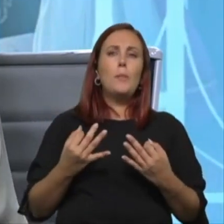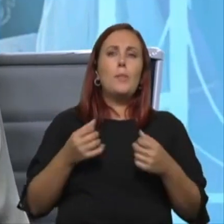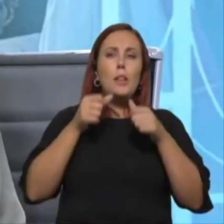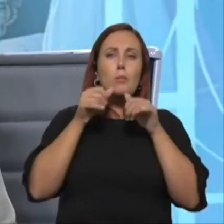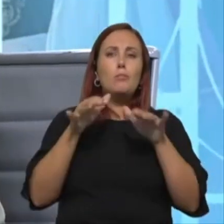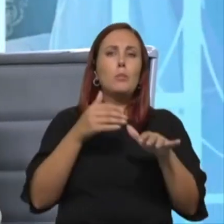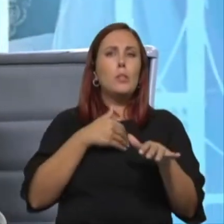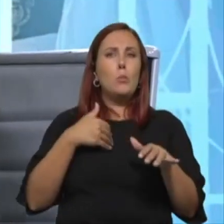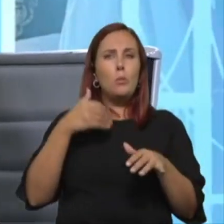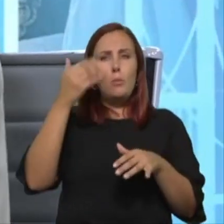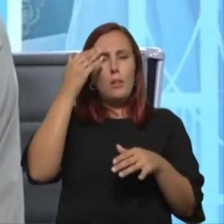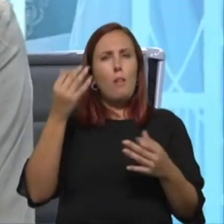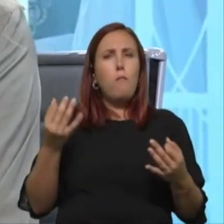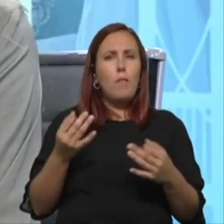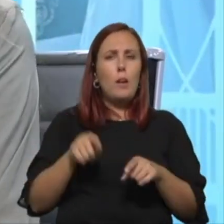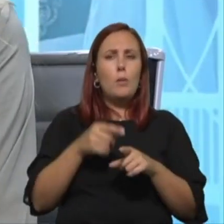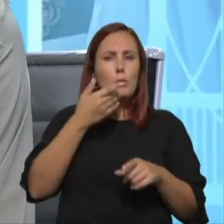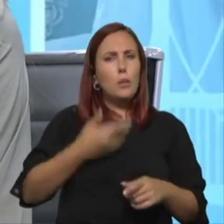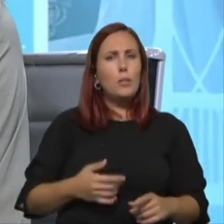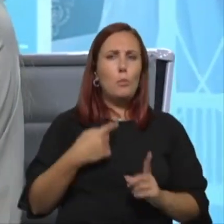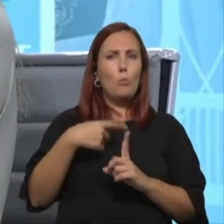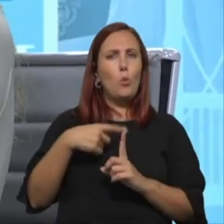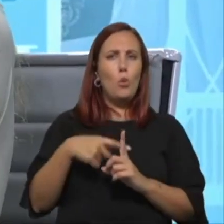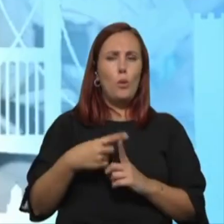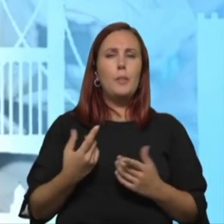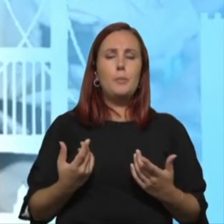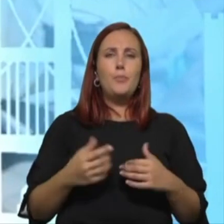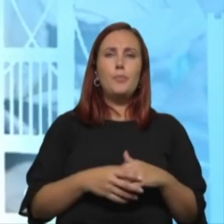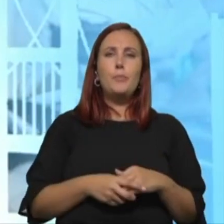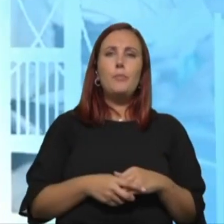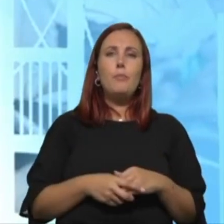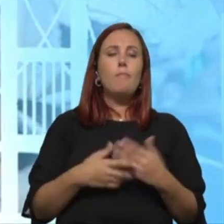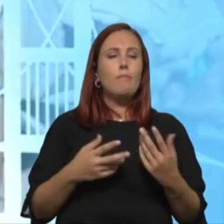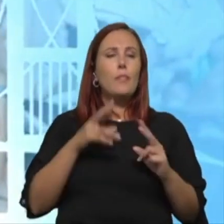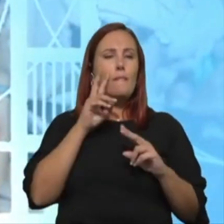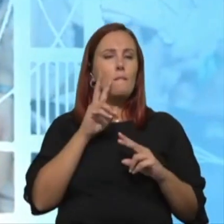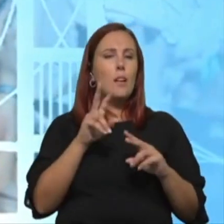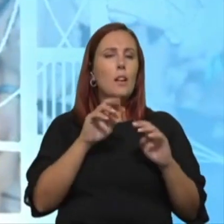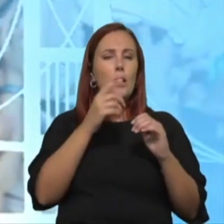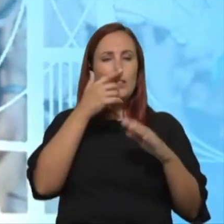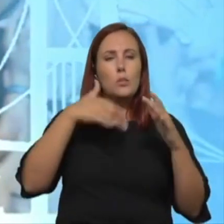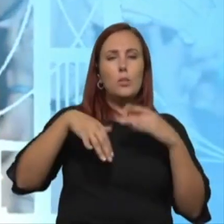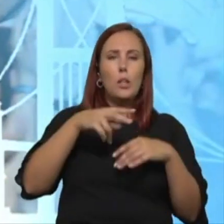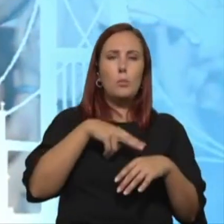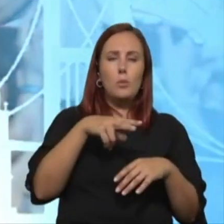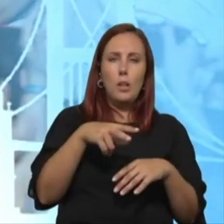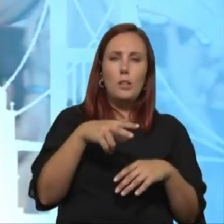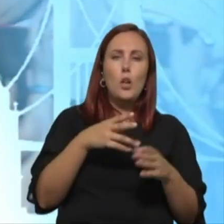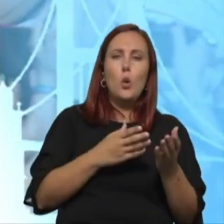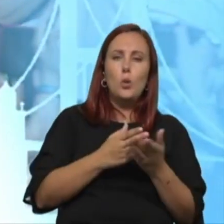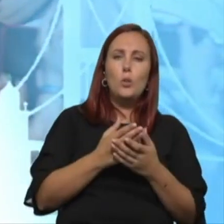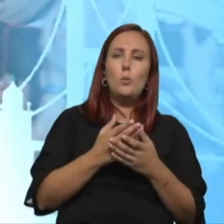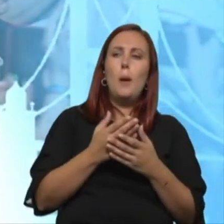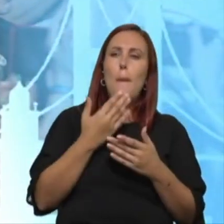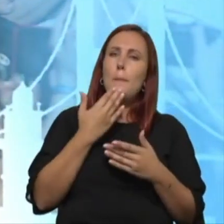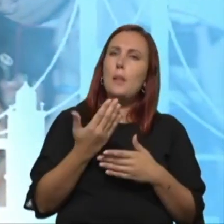mental. Tem sido uma experiência muito boa. Olhando para a necessidade da sociedade portuguesa continuar a reivindicar soluções